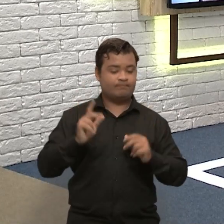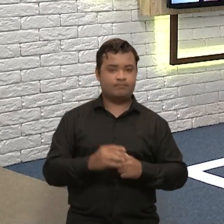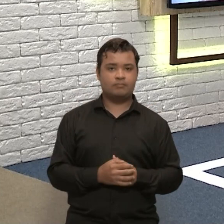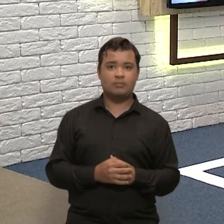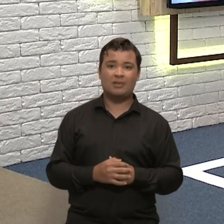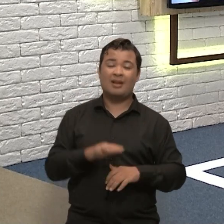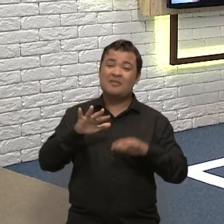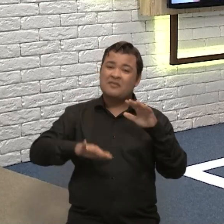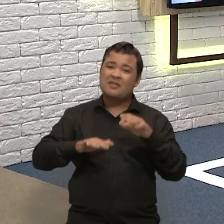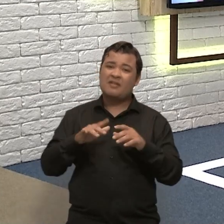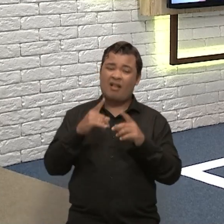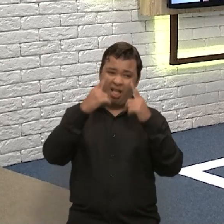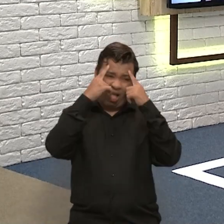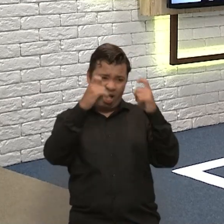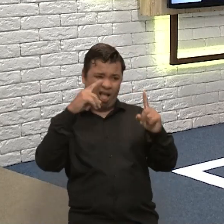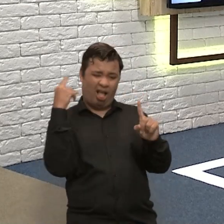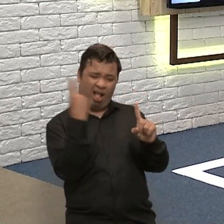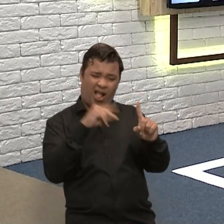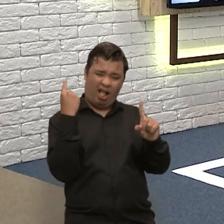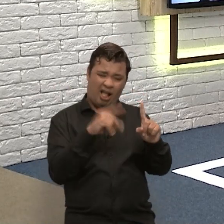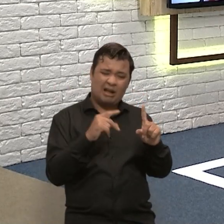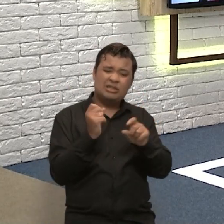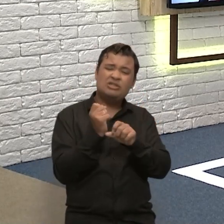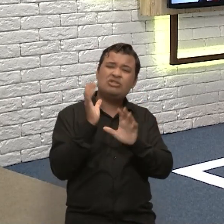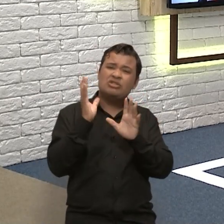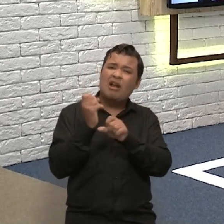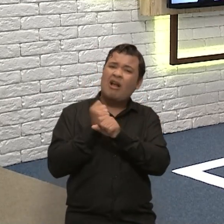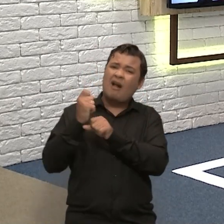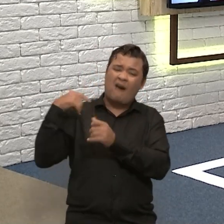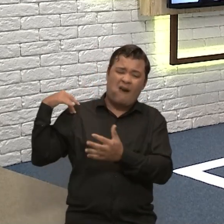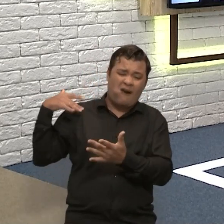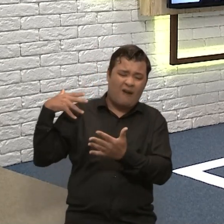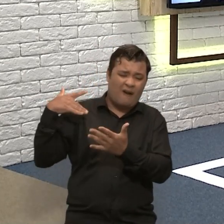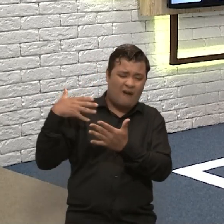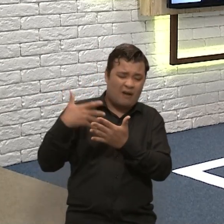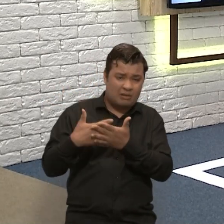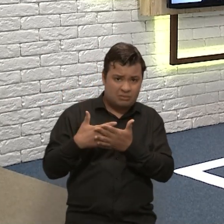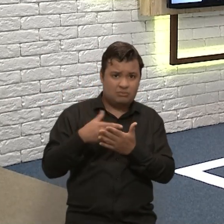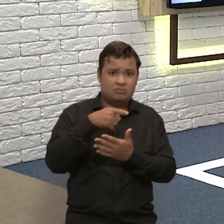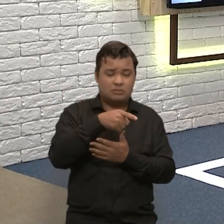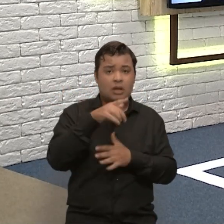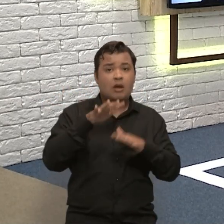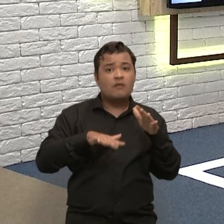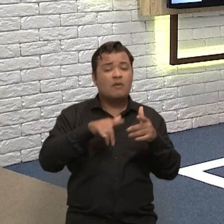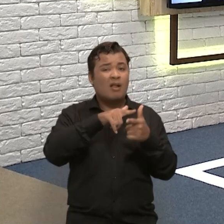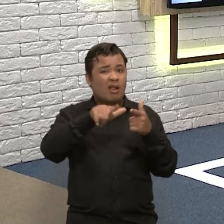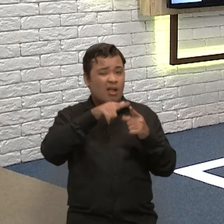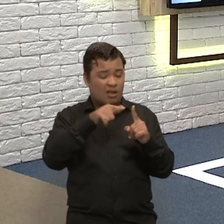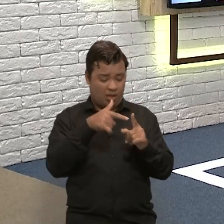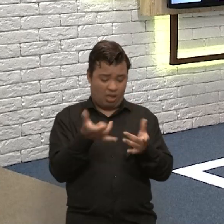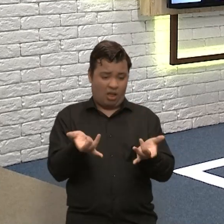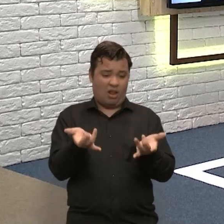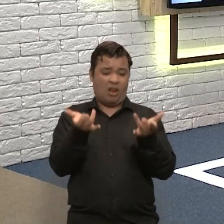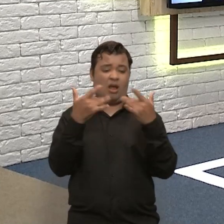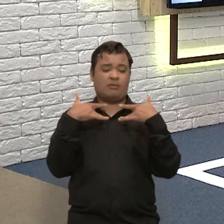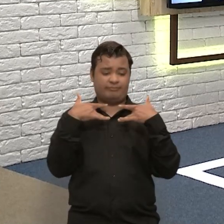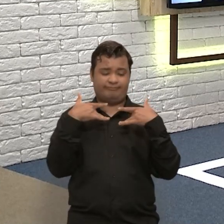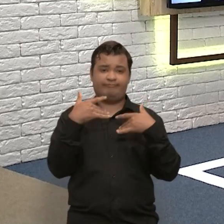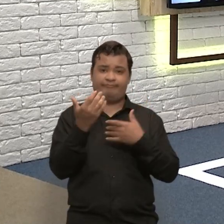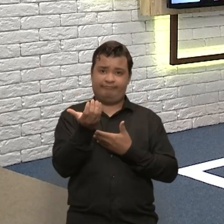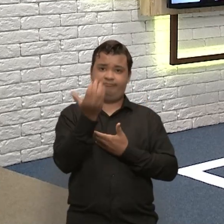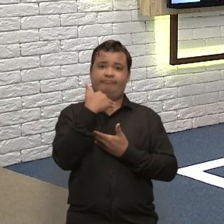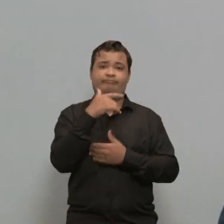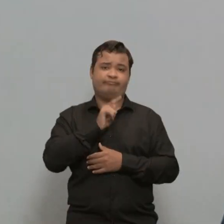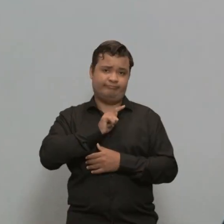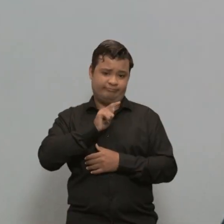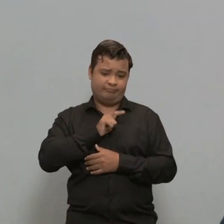ela não se manifesta sobre sinais agudos na pele, mas ela pode ter extrema agressividade, pode